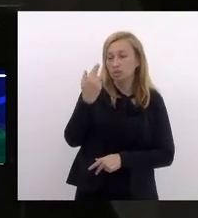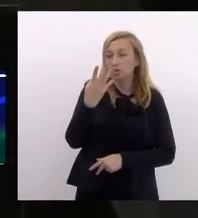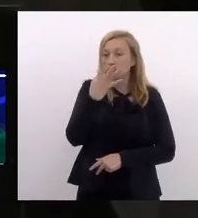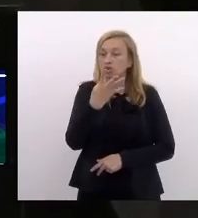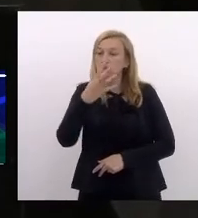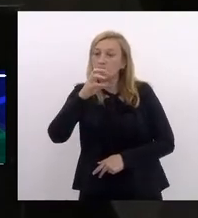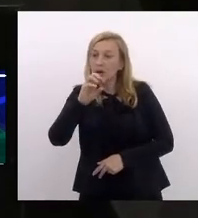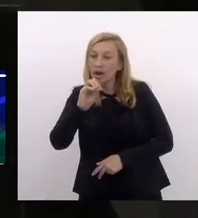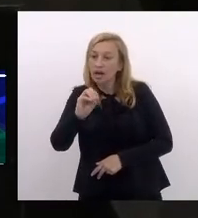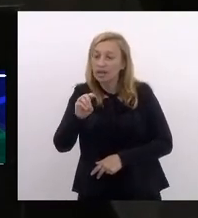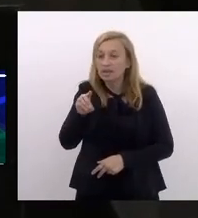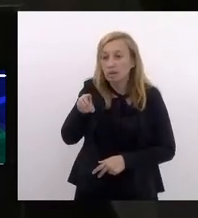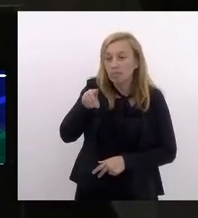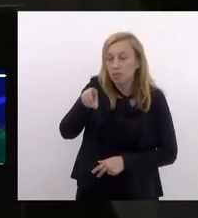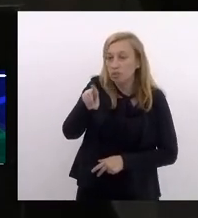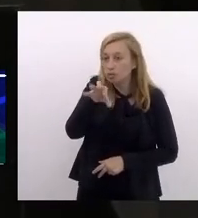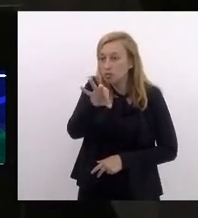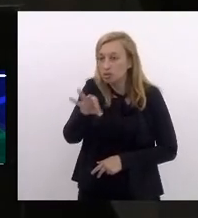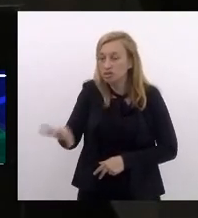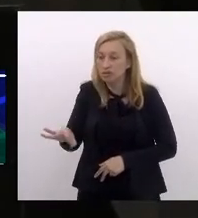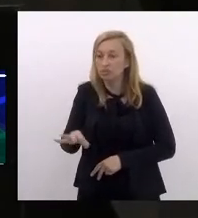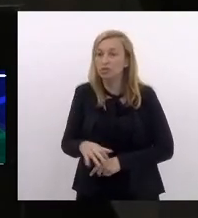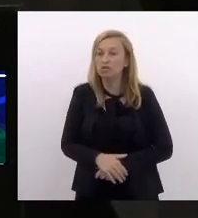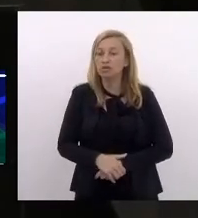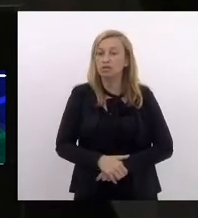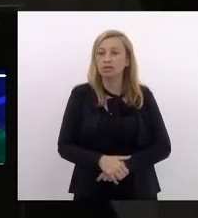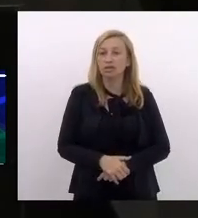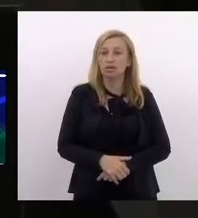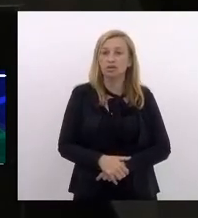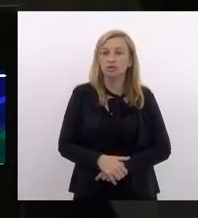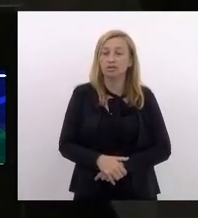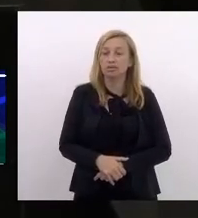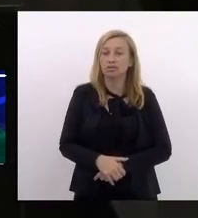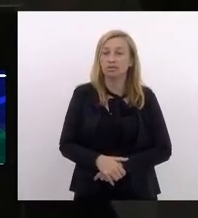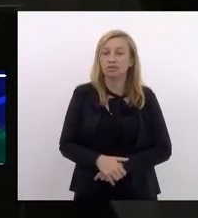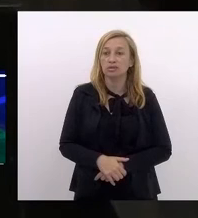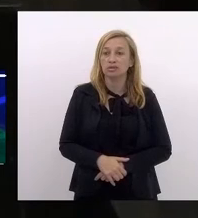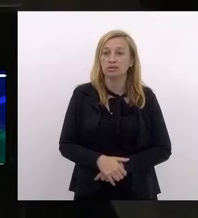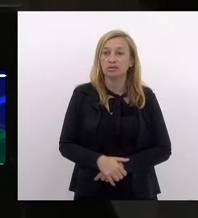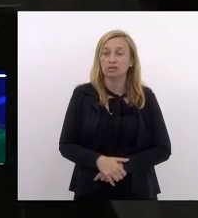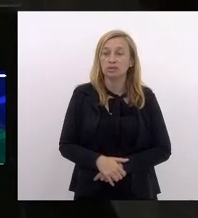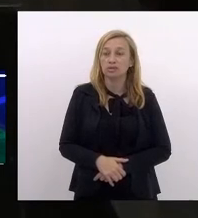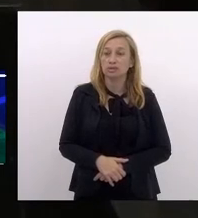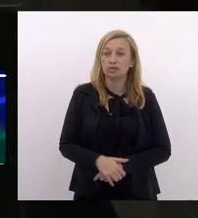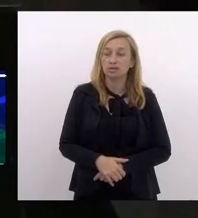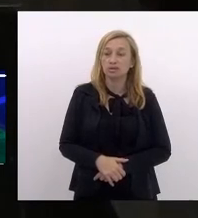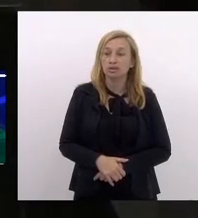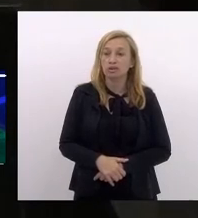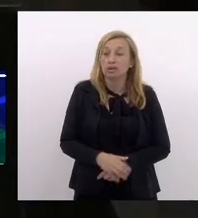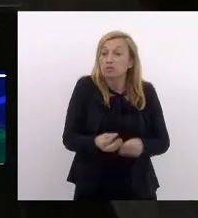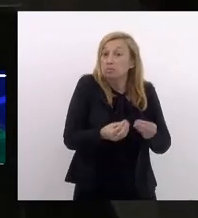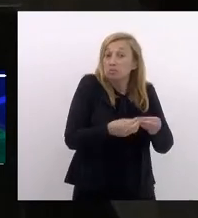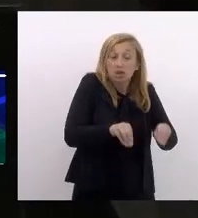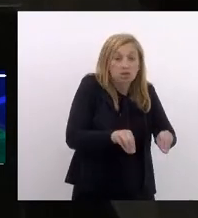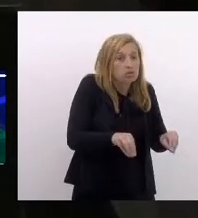40 pontos percentuais. Isso será uma